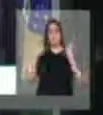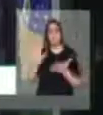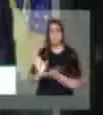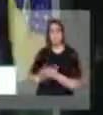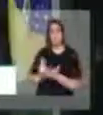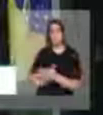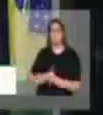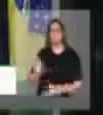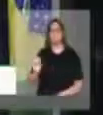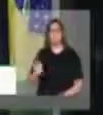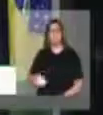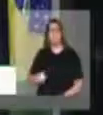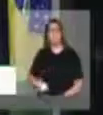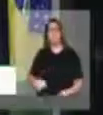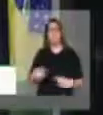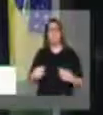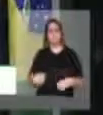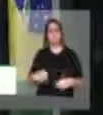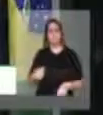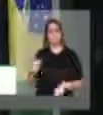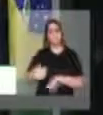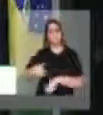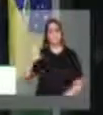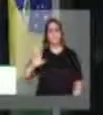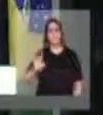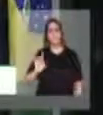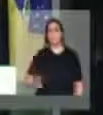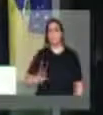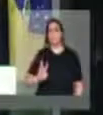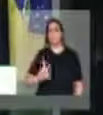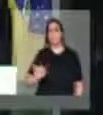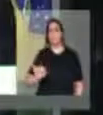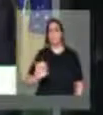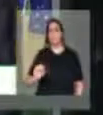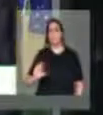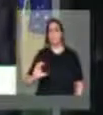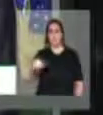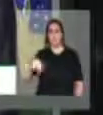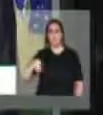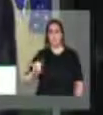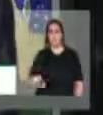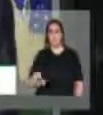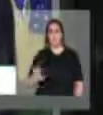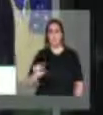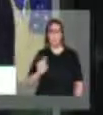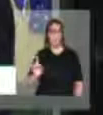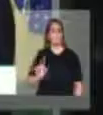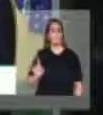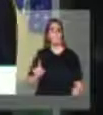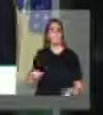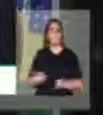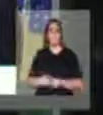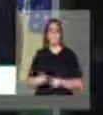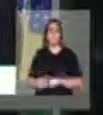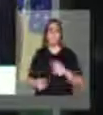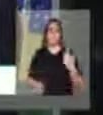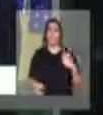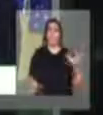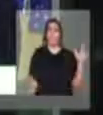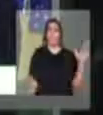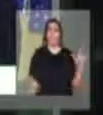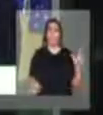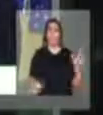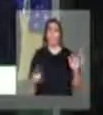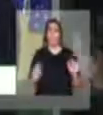destacar ainda mais, viu, Zé Augusto? Não é só o Visconde da Parnaíba, não. Mas um dos grandes heróis dessa luta foi